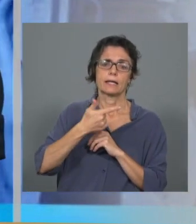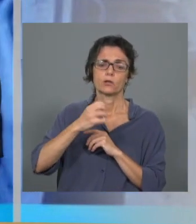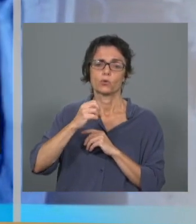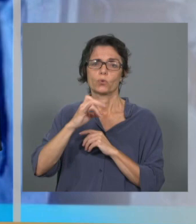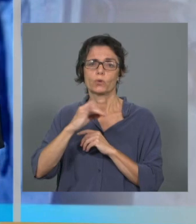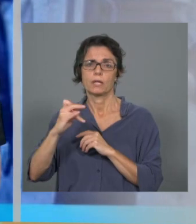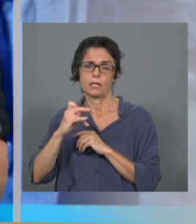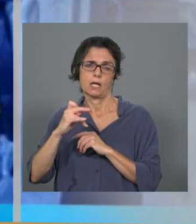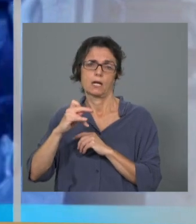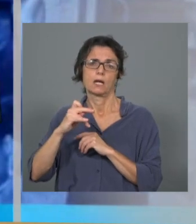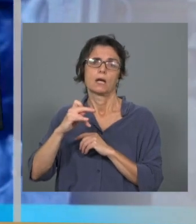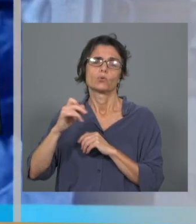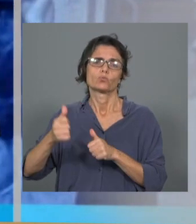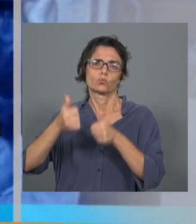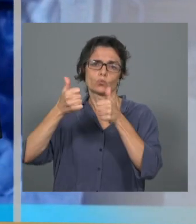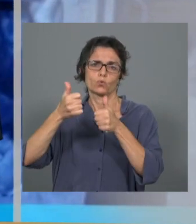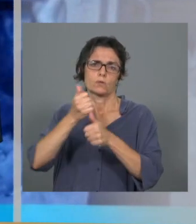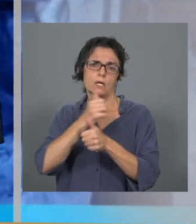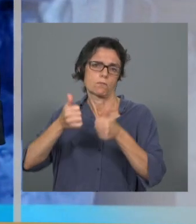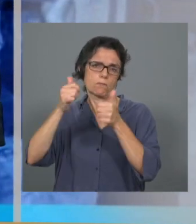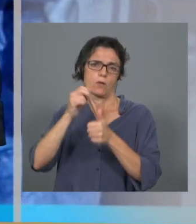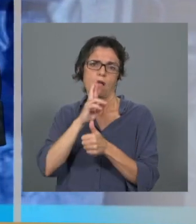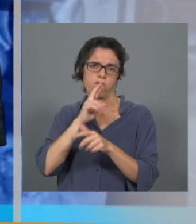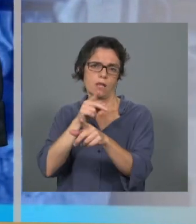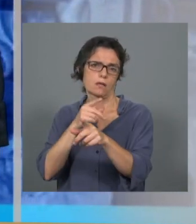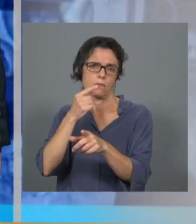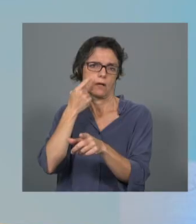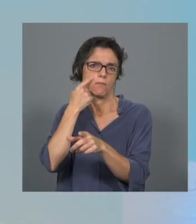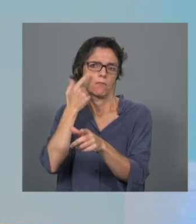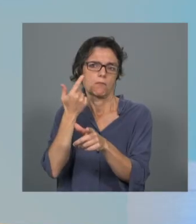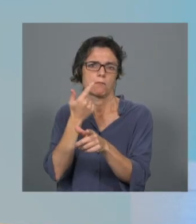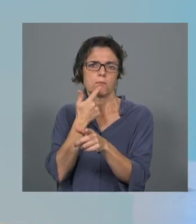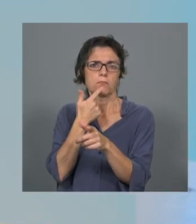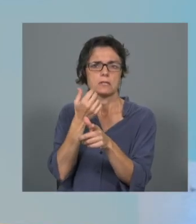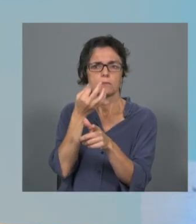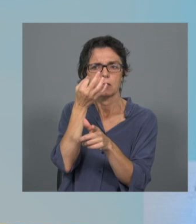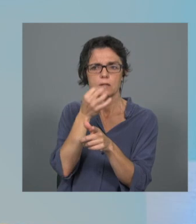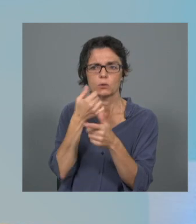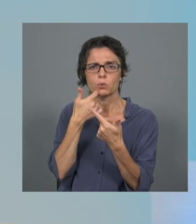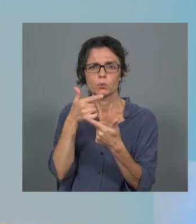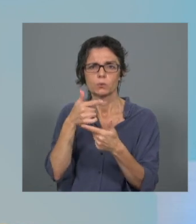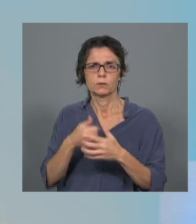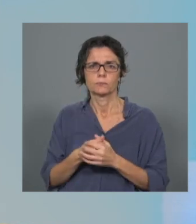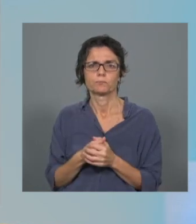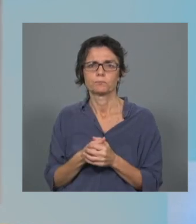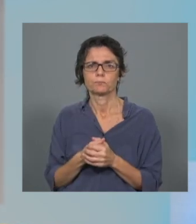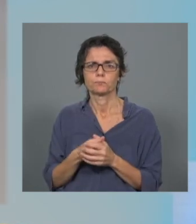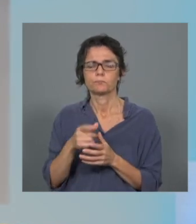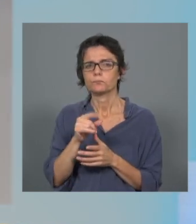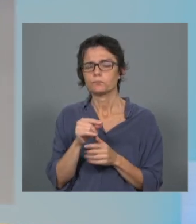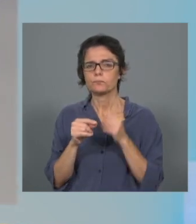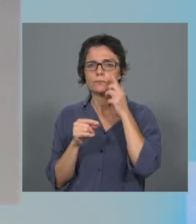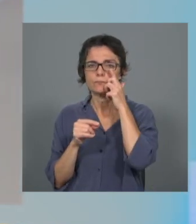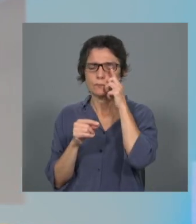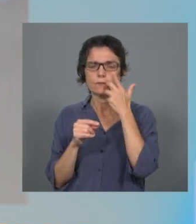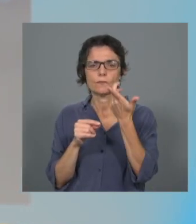perceberem o mistério de fé que está por trás. E depois há sempre abordagens novas, não é? Para uma realidade que, à